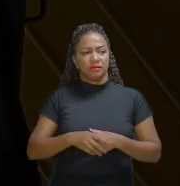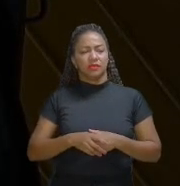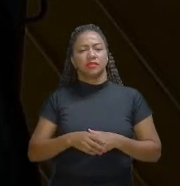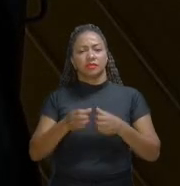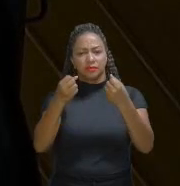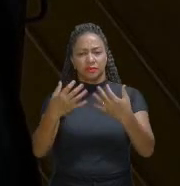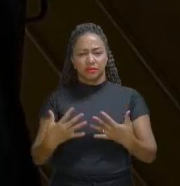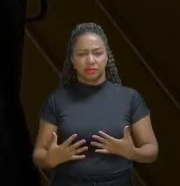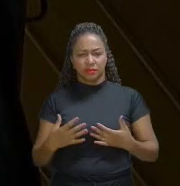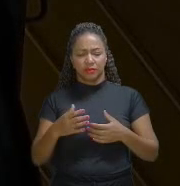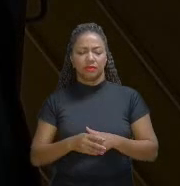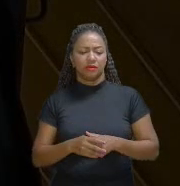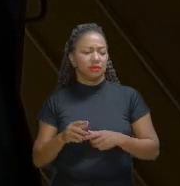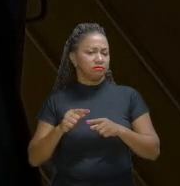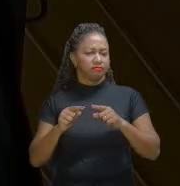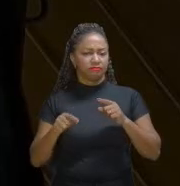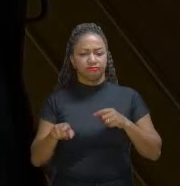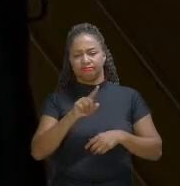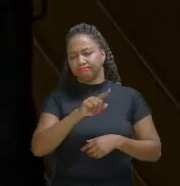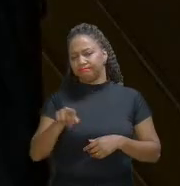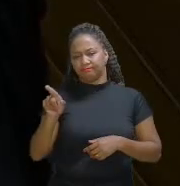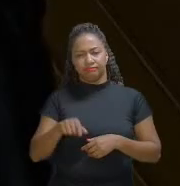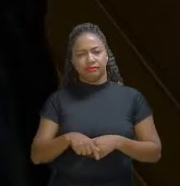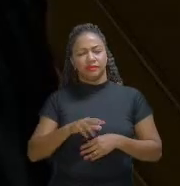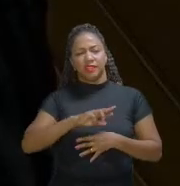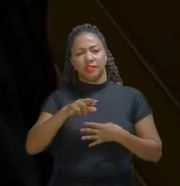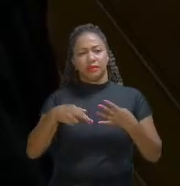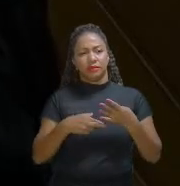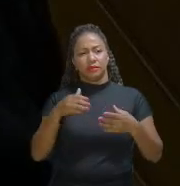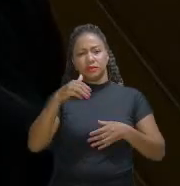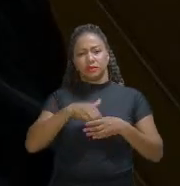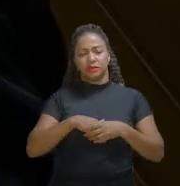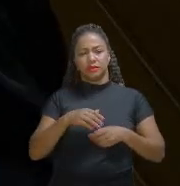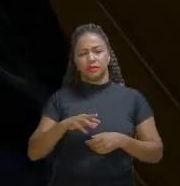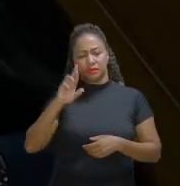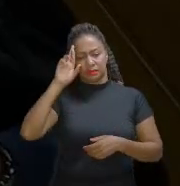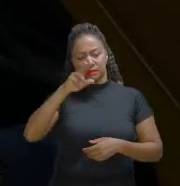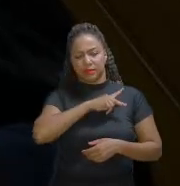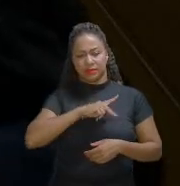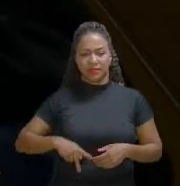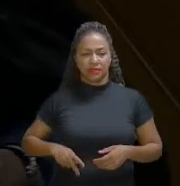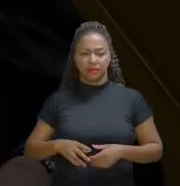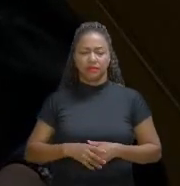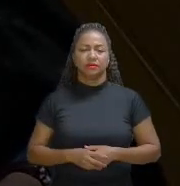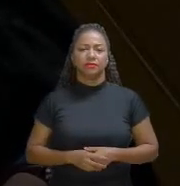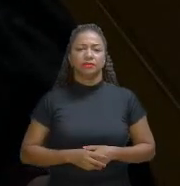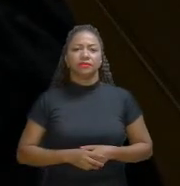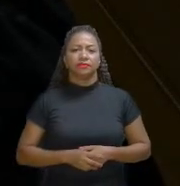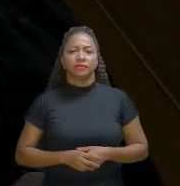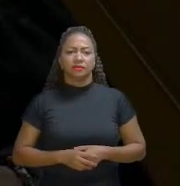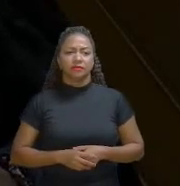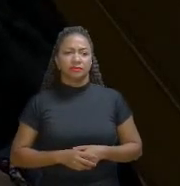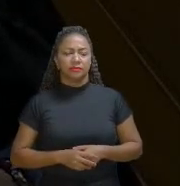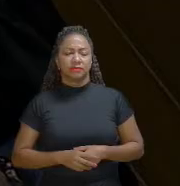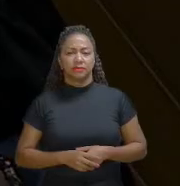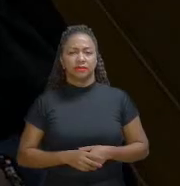o exposto, nego o provimento ao recurso eleitoral e é como voto o senhor presidente.